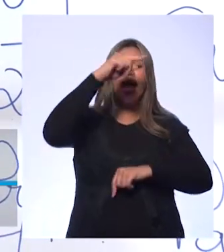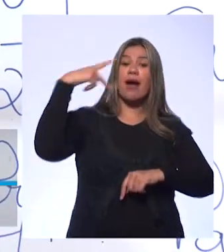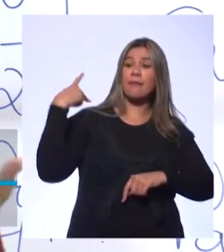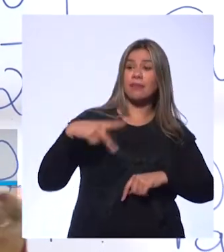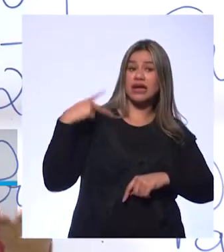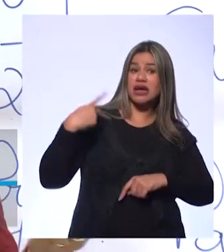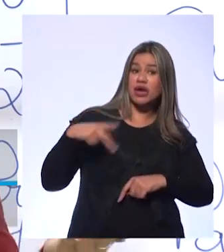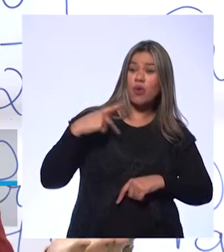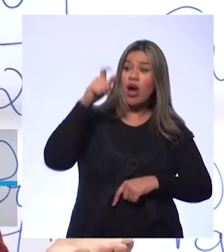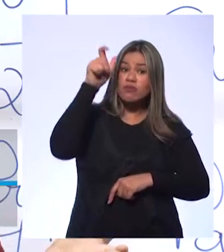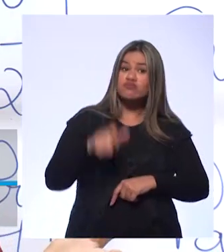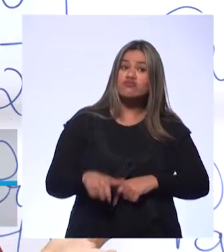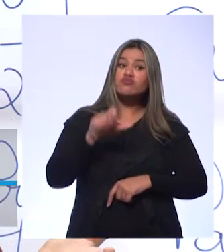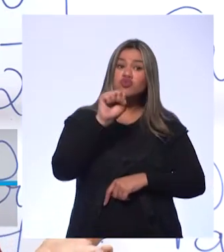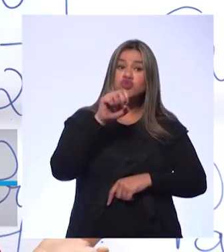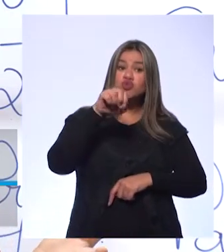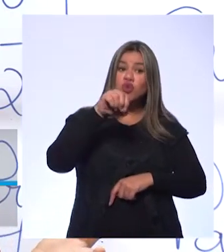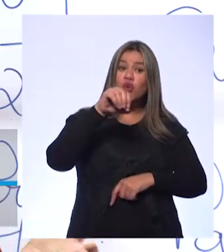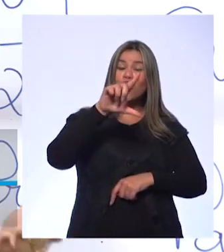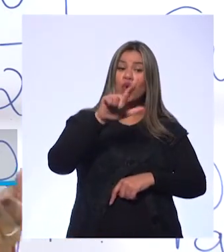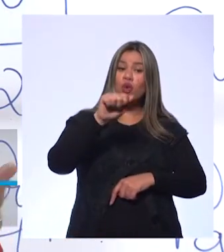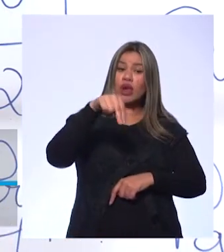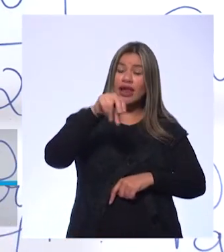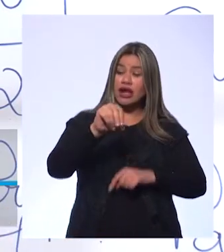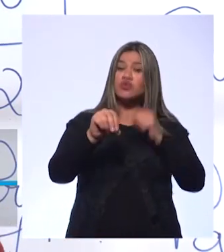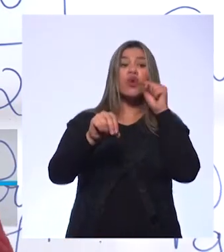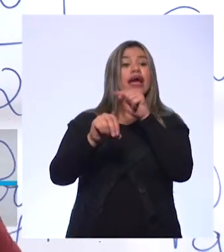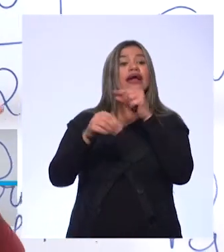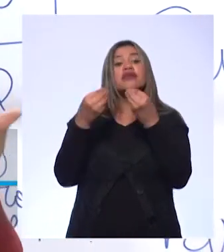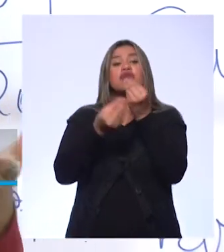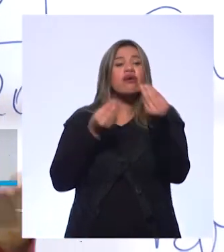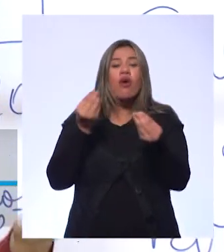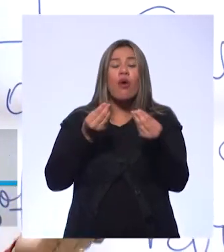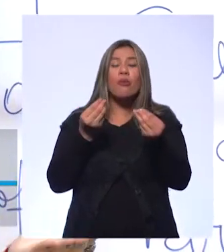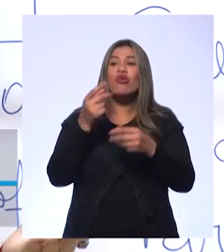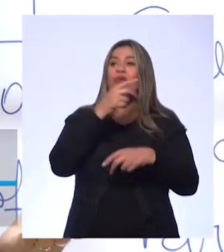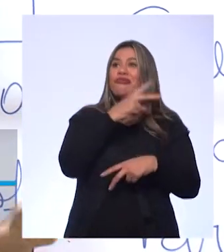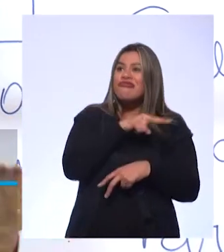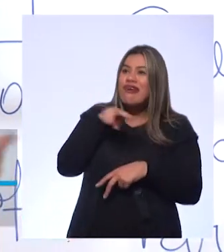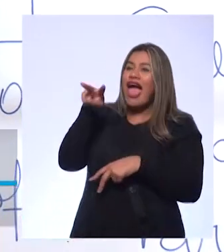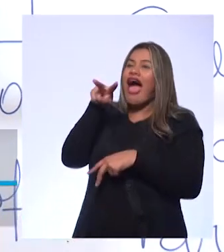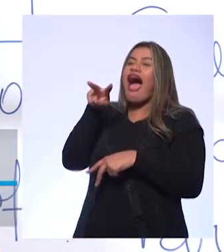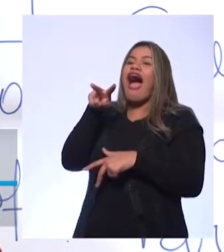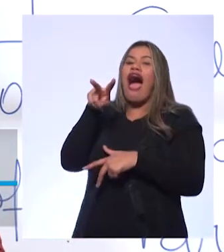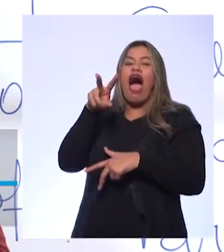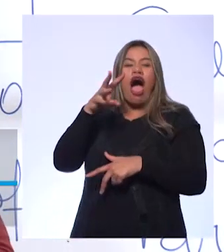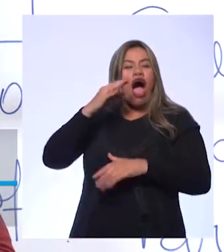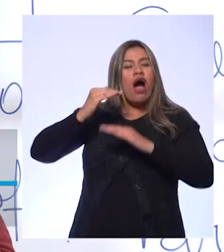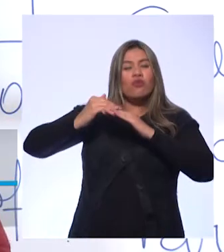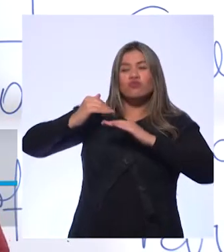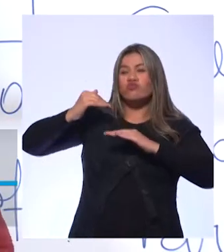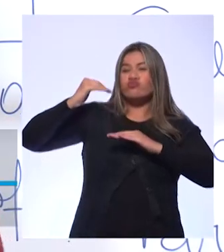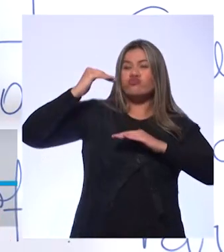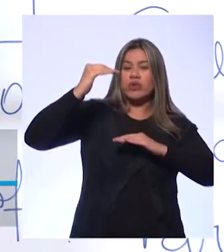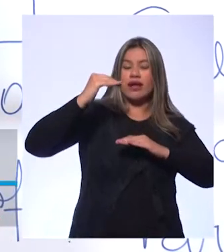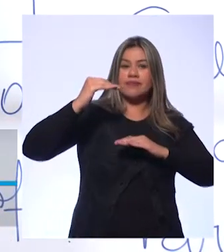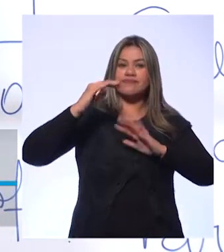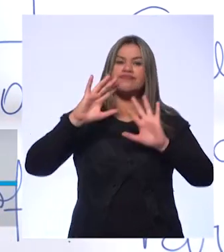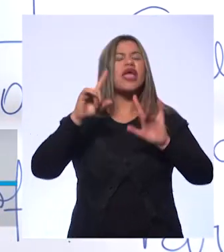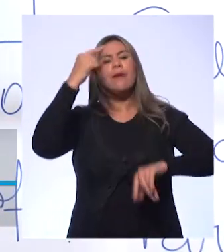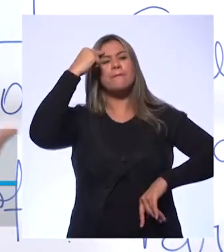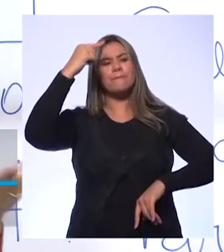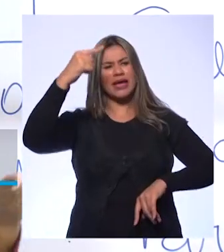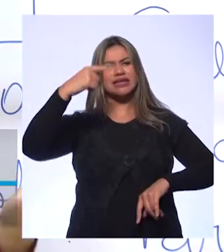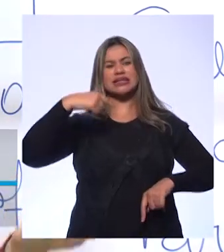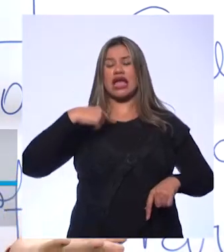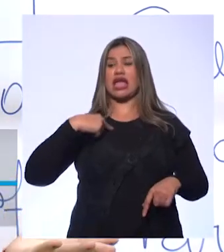contamos todas as versões está bem vamos contar as versões é eu como professora de história eu não posso